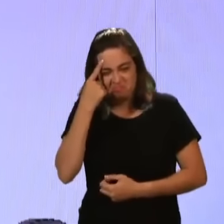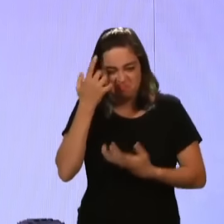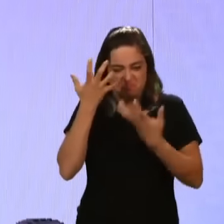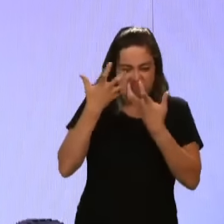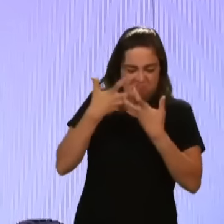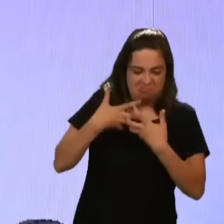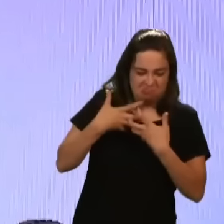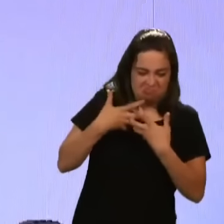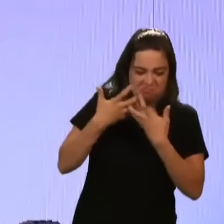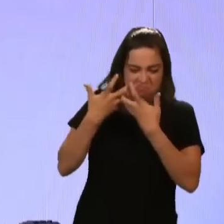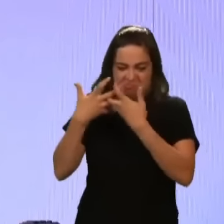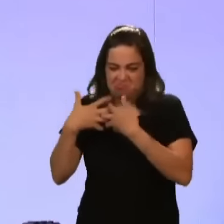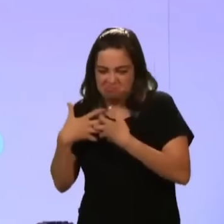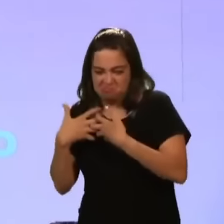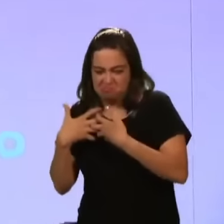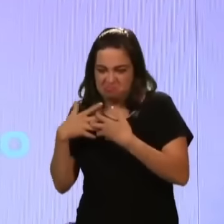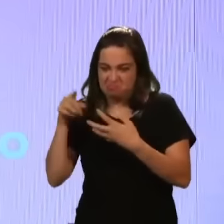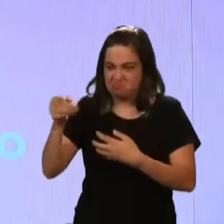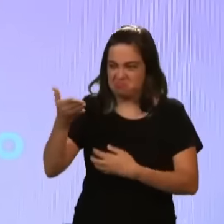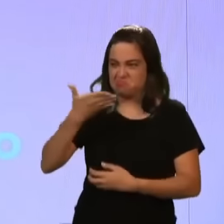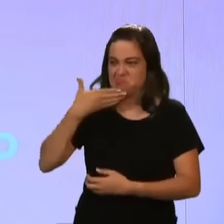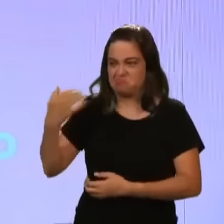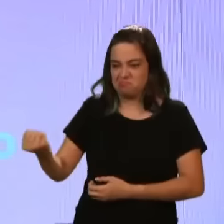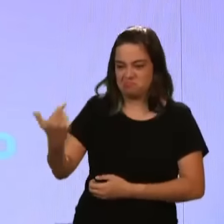mim ou nas outras pessoas de